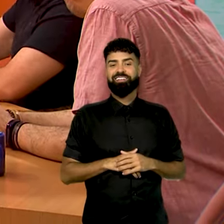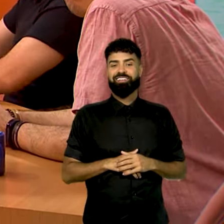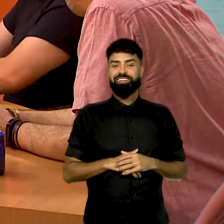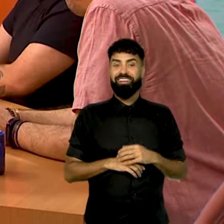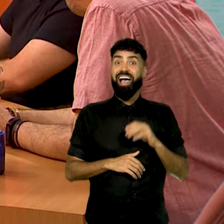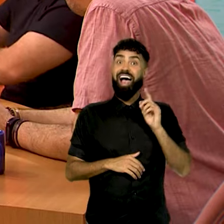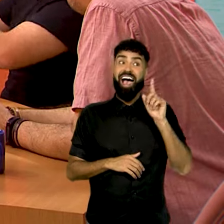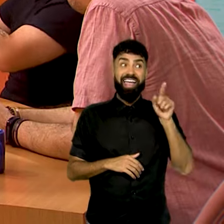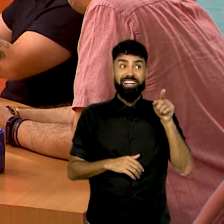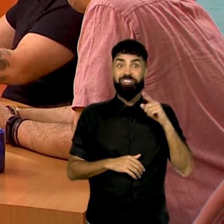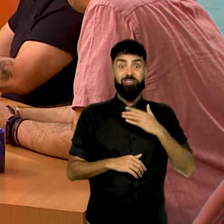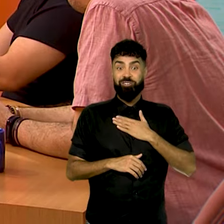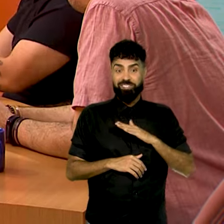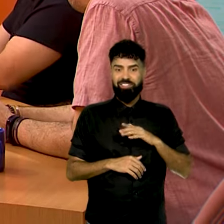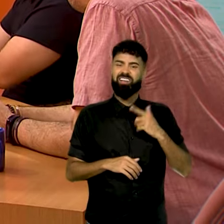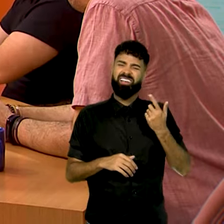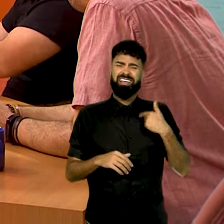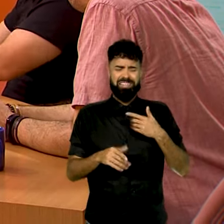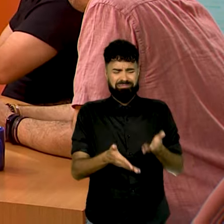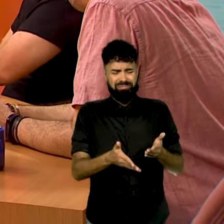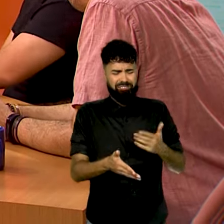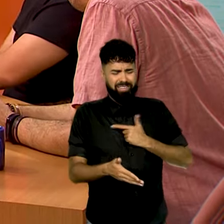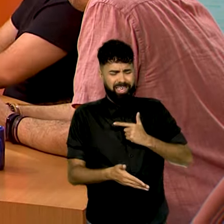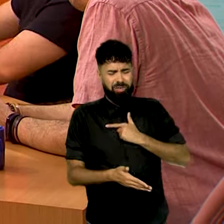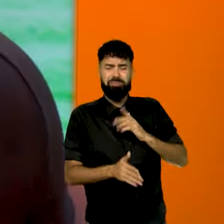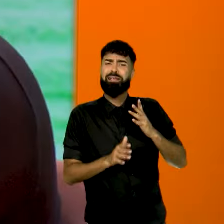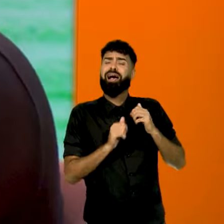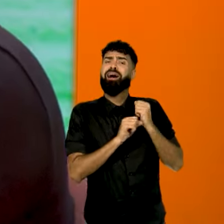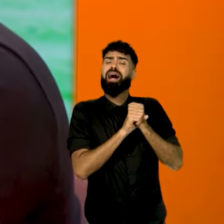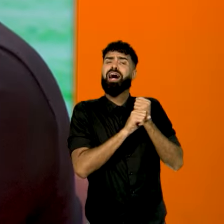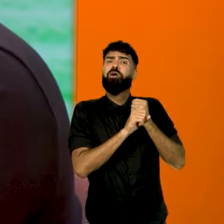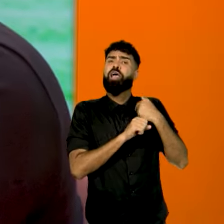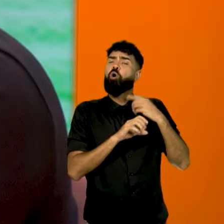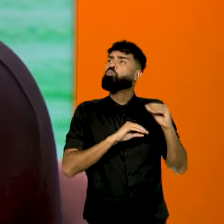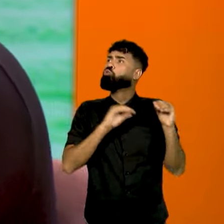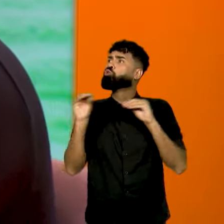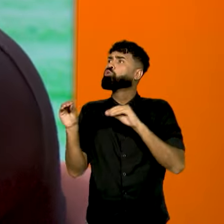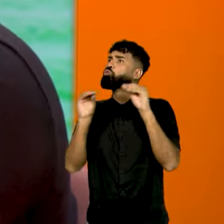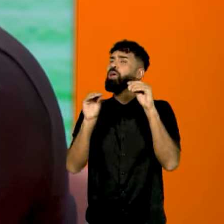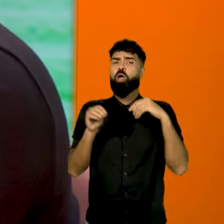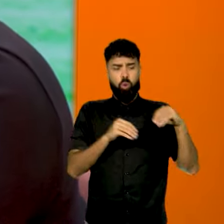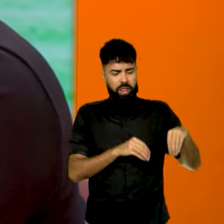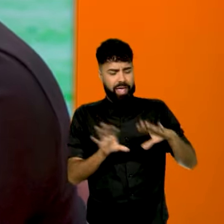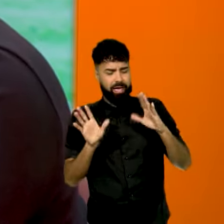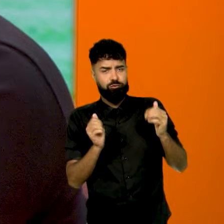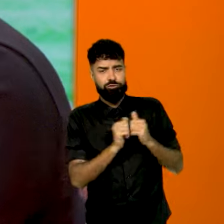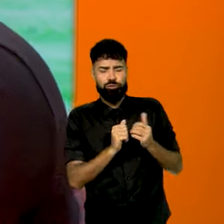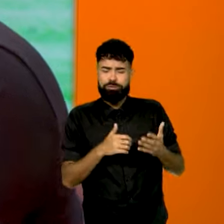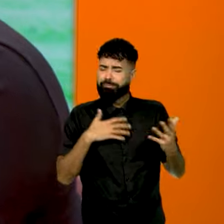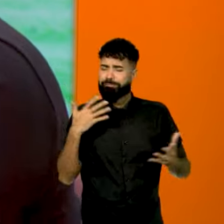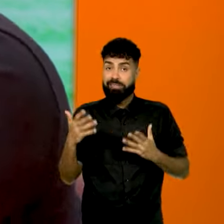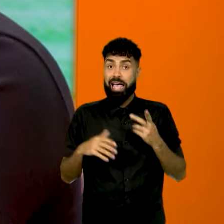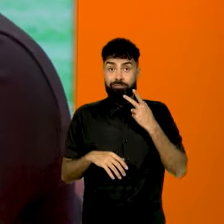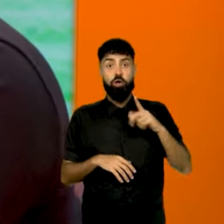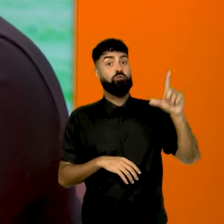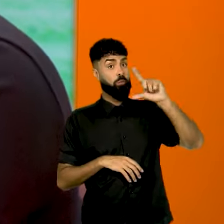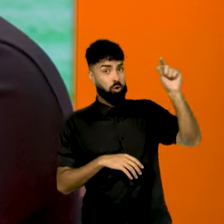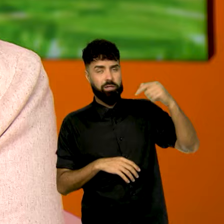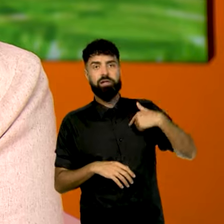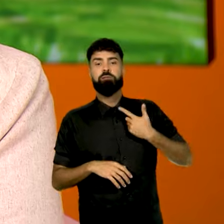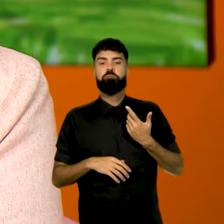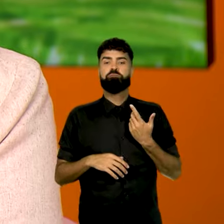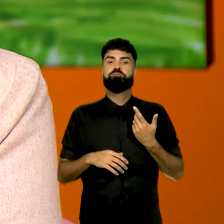muito feio esse sapo, mas esse sapo me acompanha a vida inteira. Ele vai para onde eu me mudo, ele vai comigo e tal. Ele falou do sapo